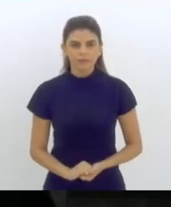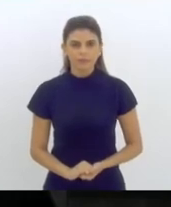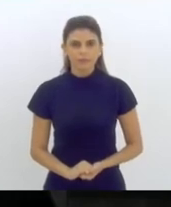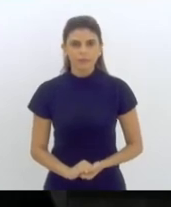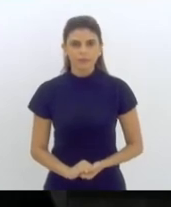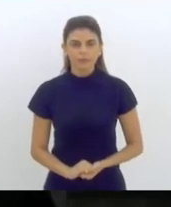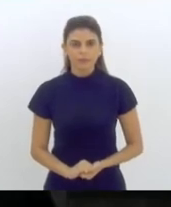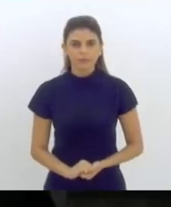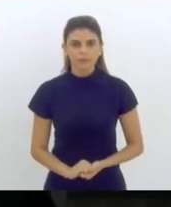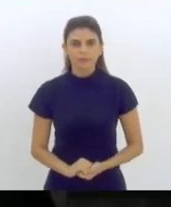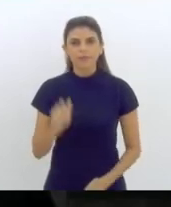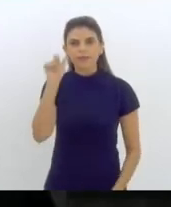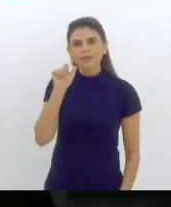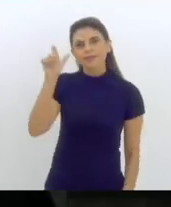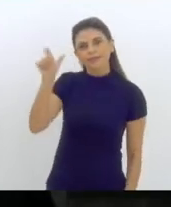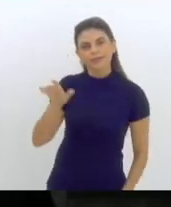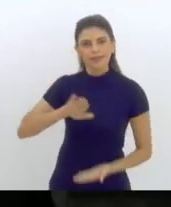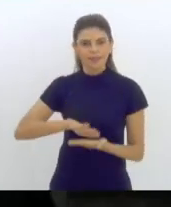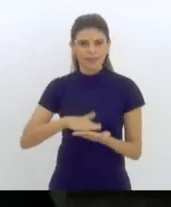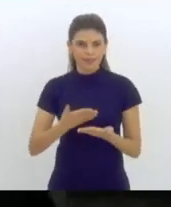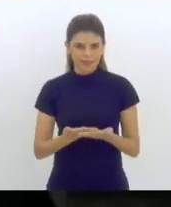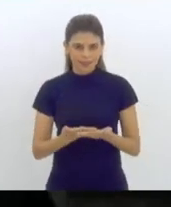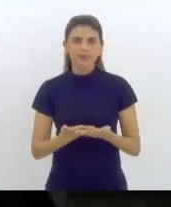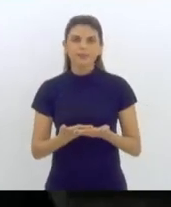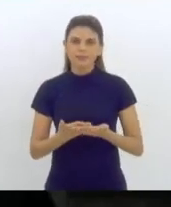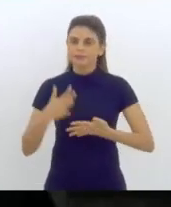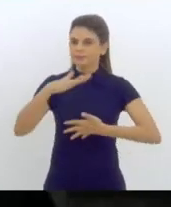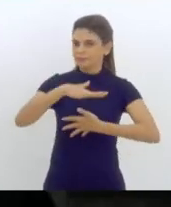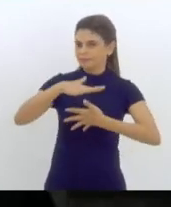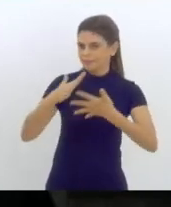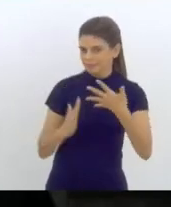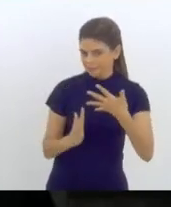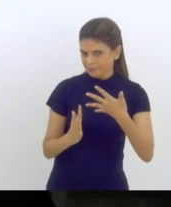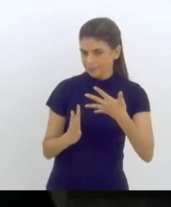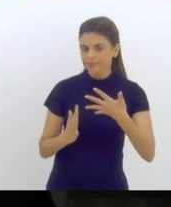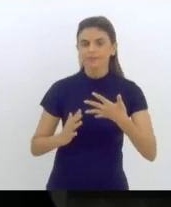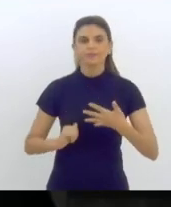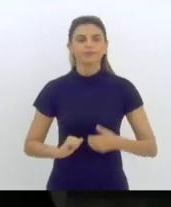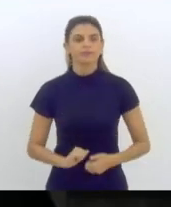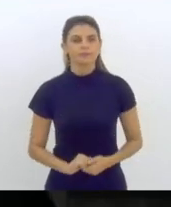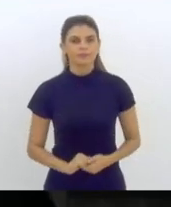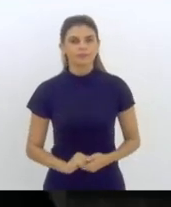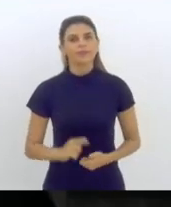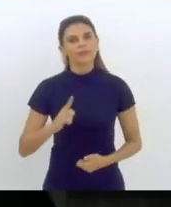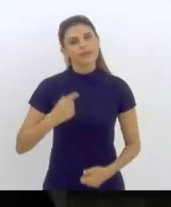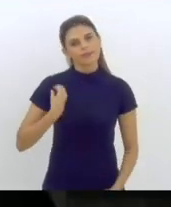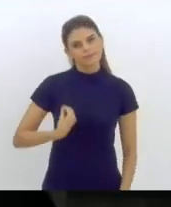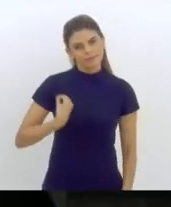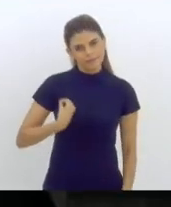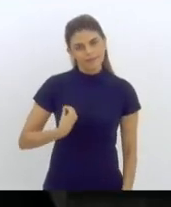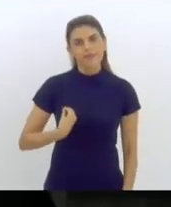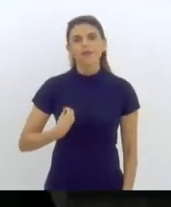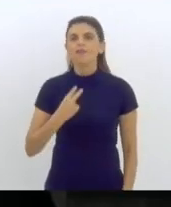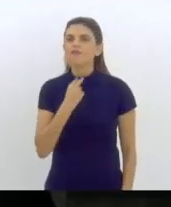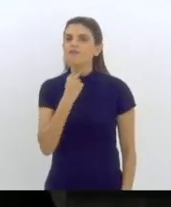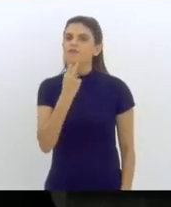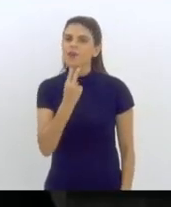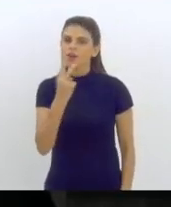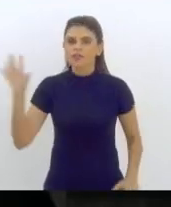senhora intérprete da linguagem de Libras, que leva a nossa voz